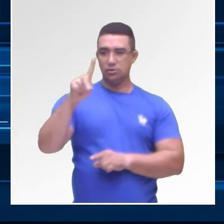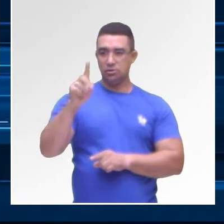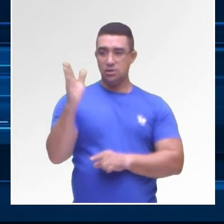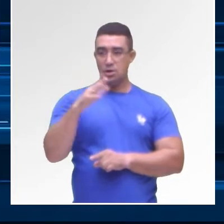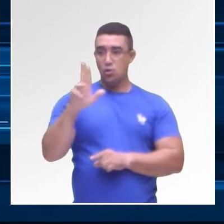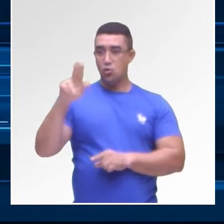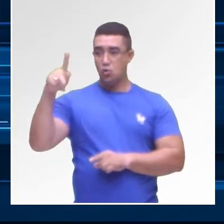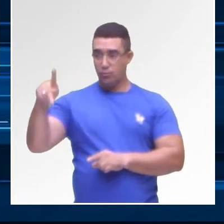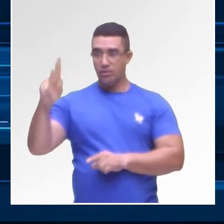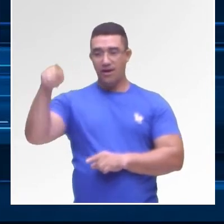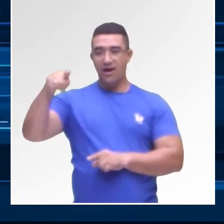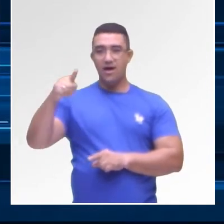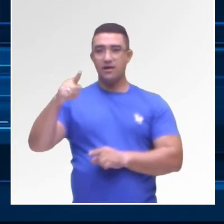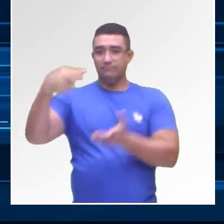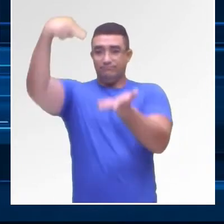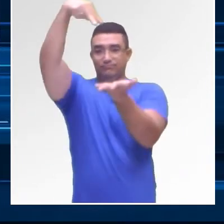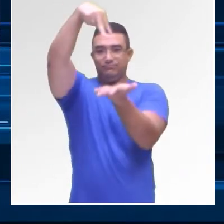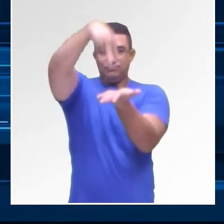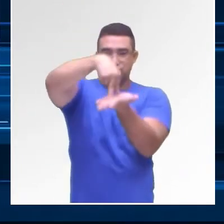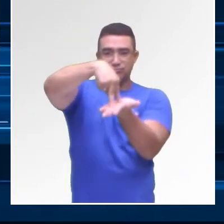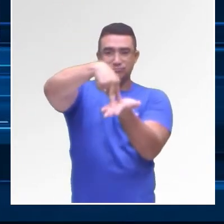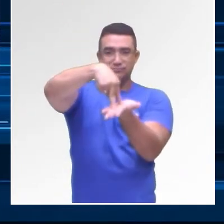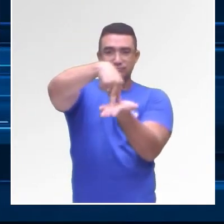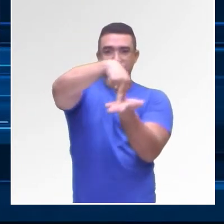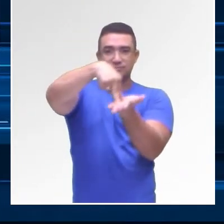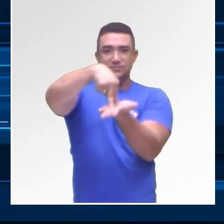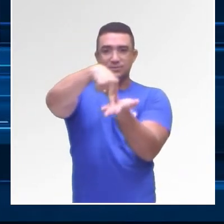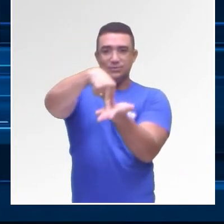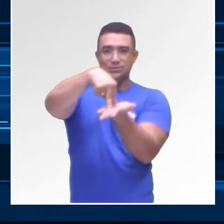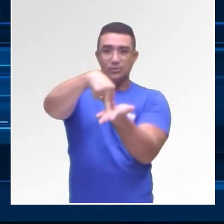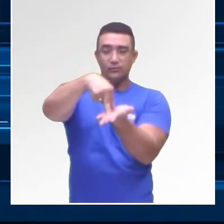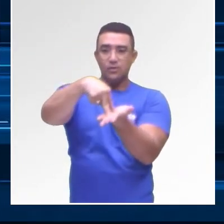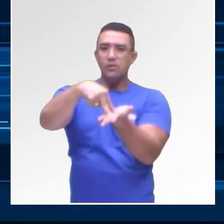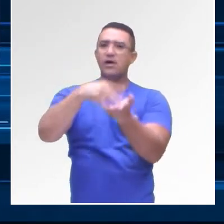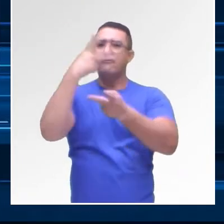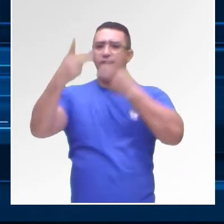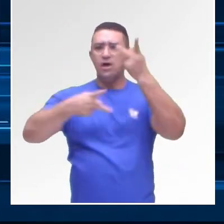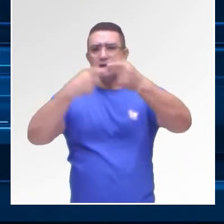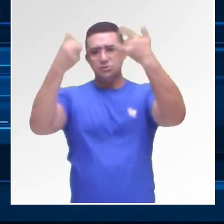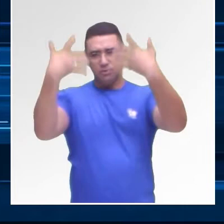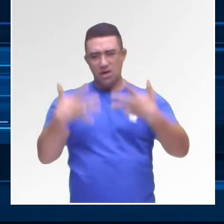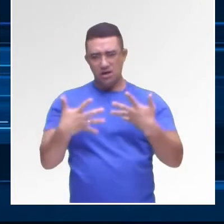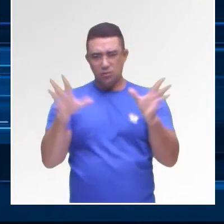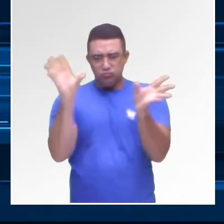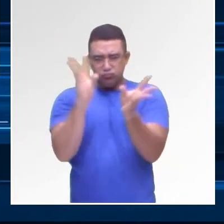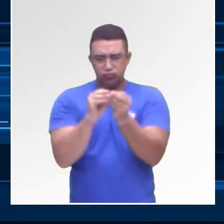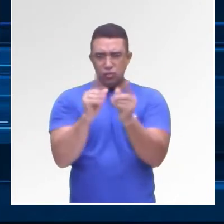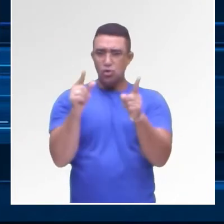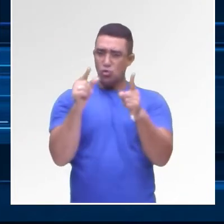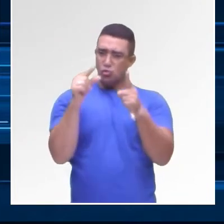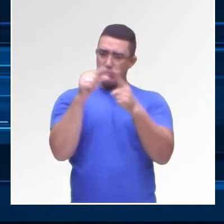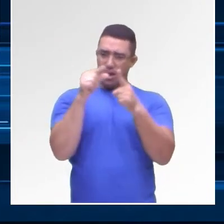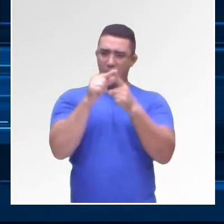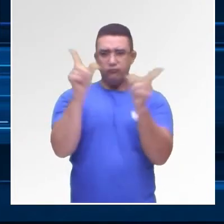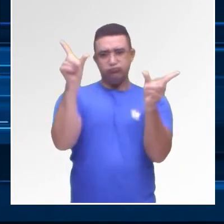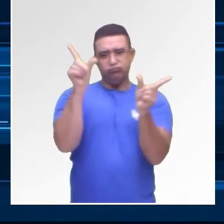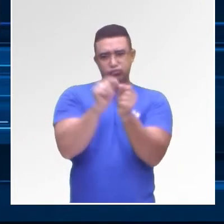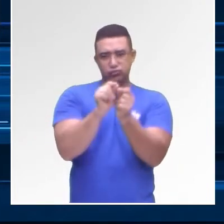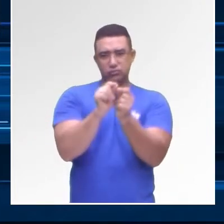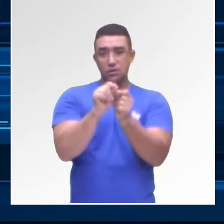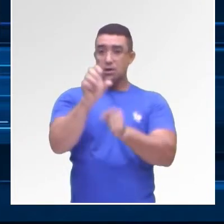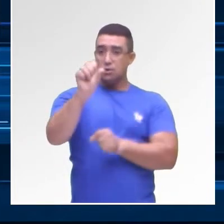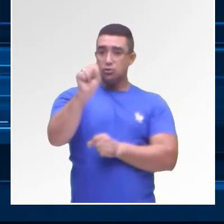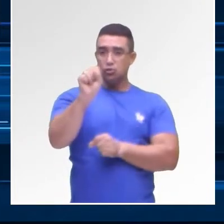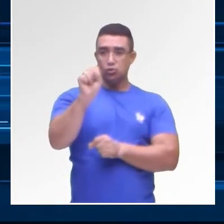Como a gente não vai perder muito tempo falando o nome inteiro, a gente chama somente de SUP, que é a abreviação